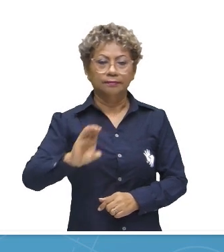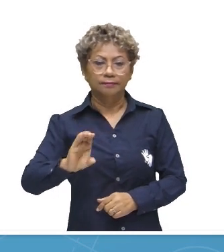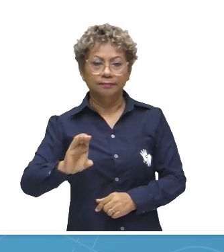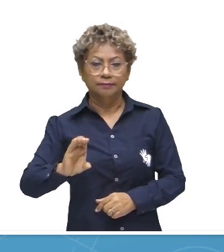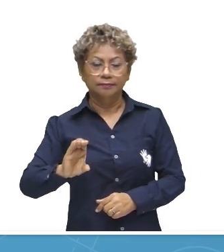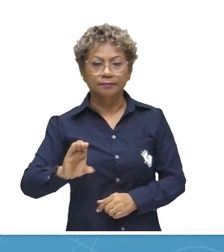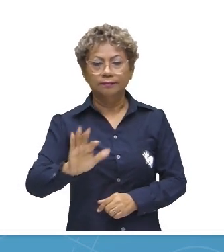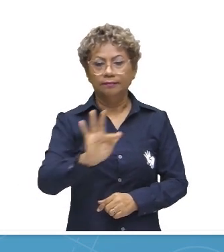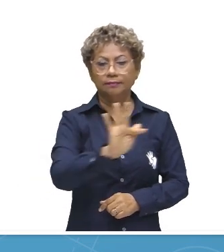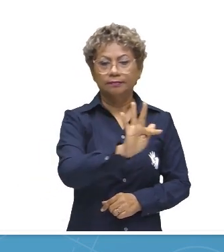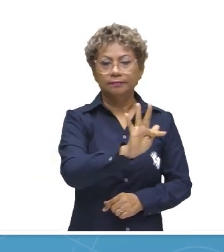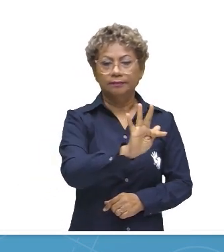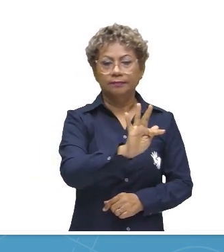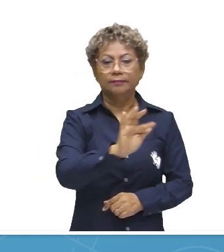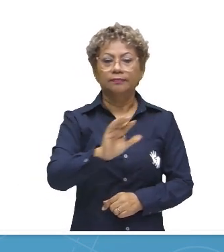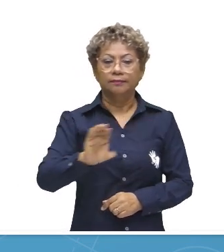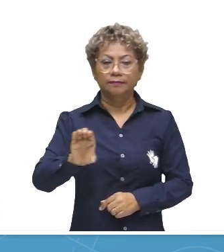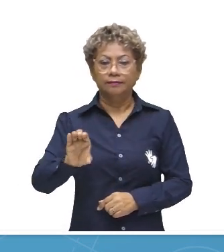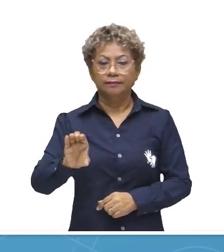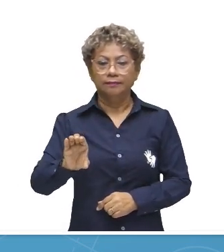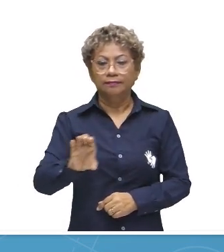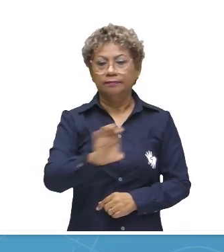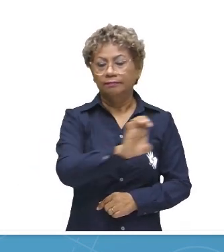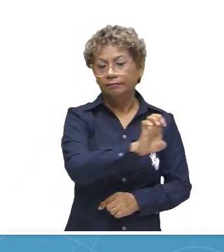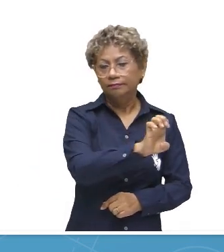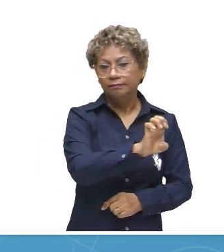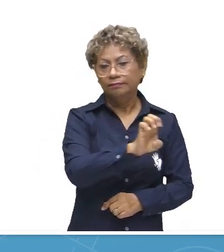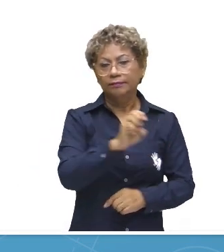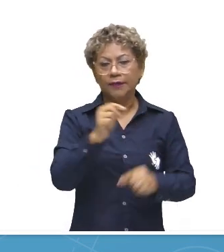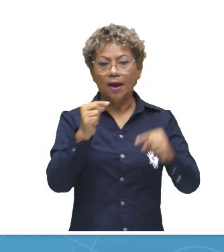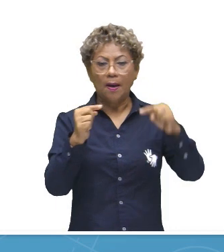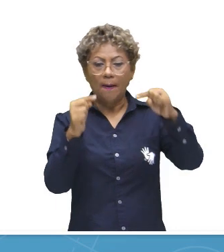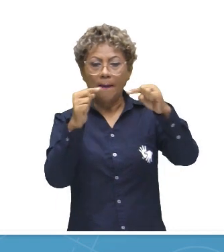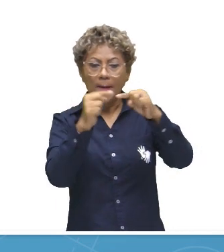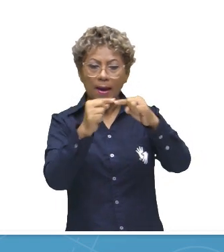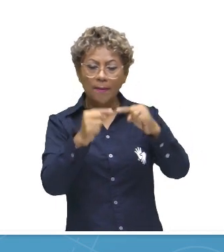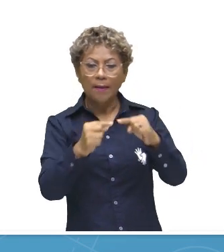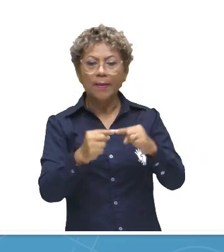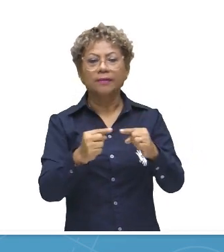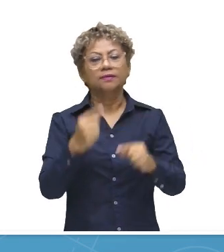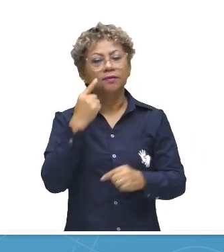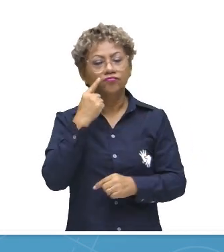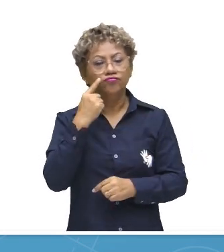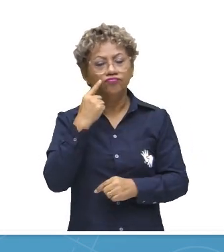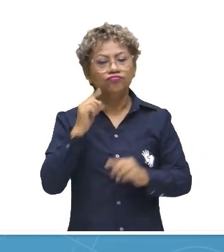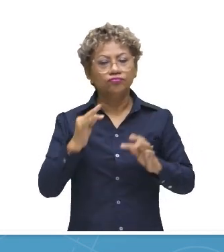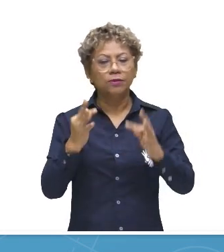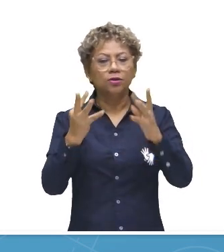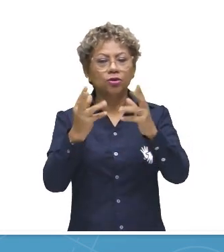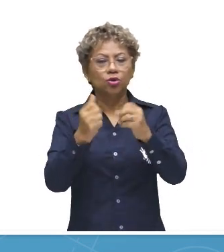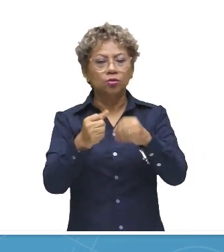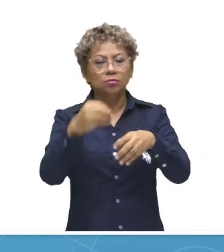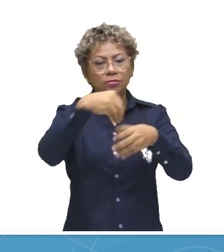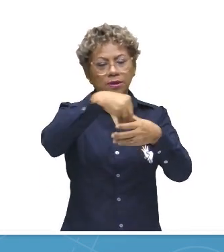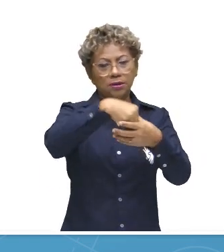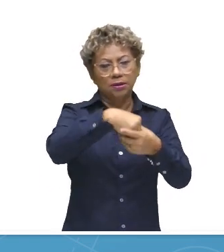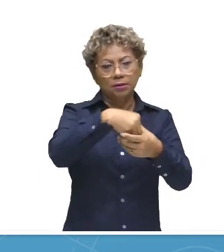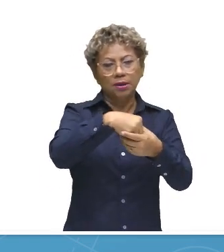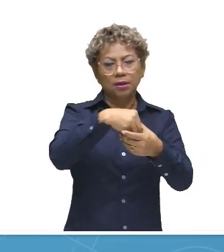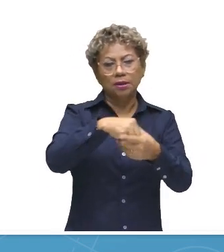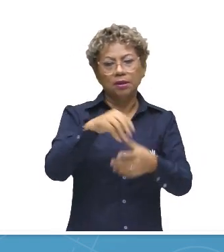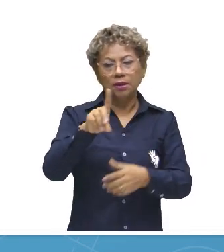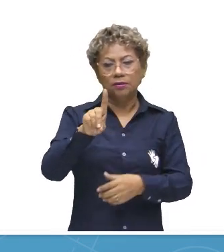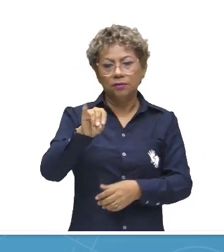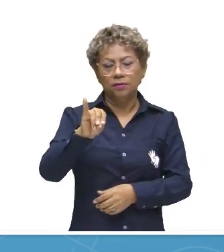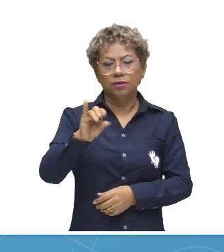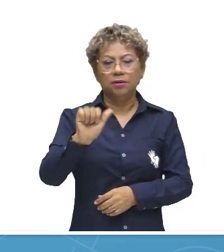segmentos que ligam um vértice ao outro sem ser o vértice consecutivo. Então nós temos aqui todos os elementos que compõem o nosso